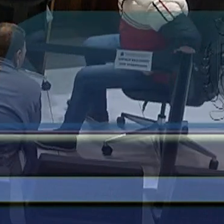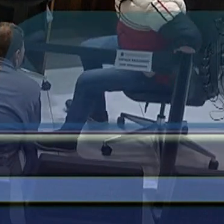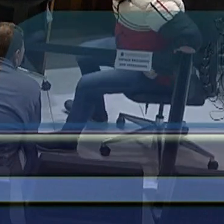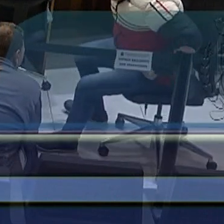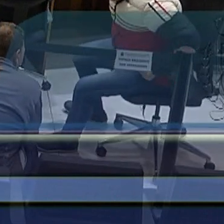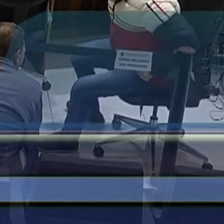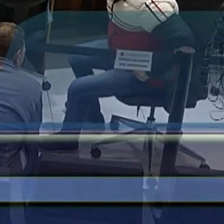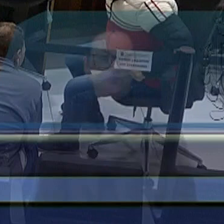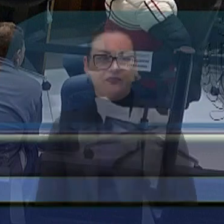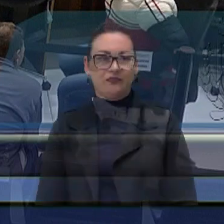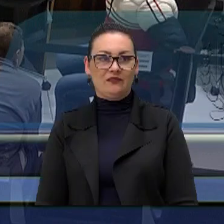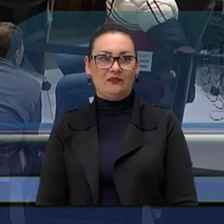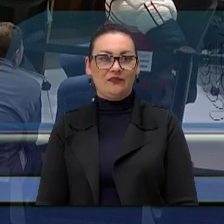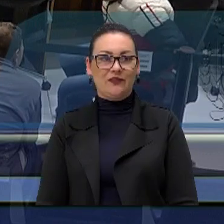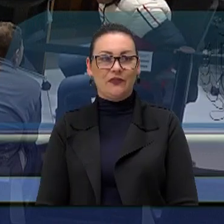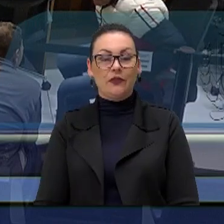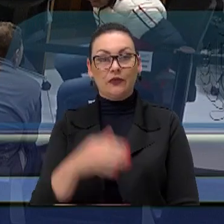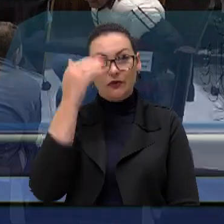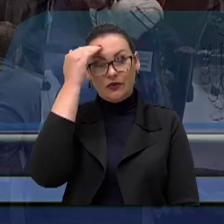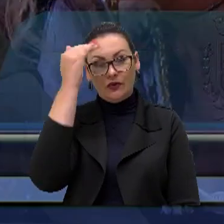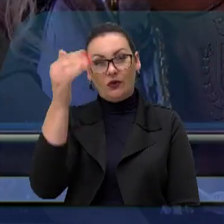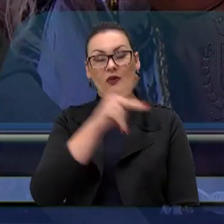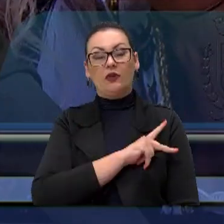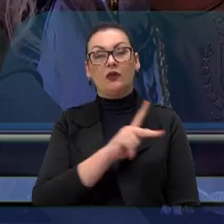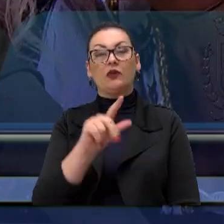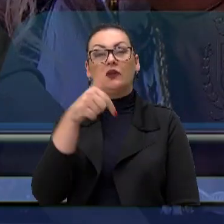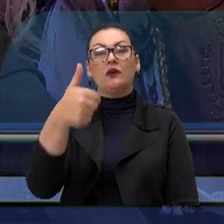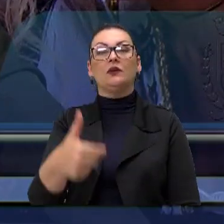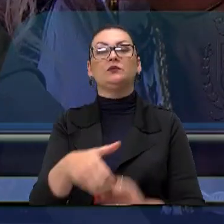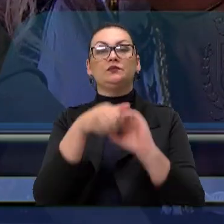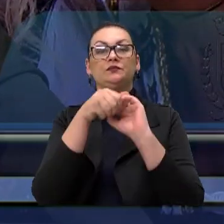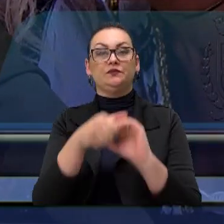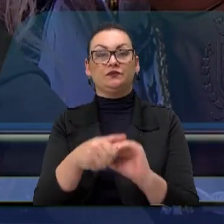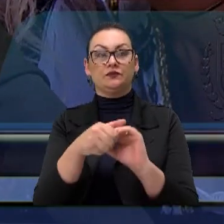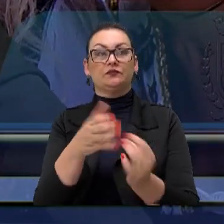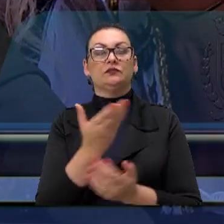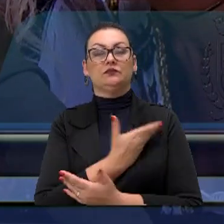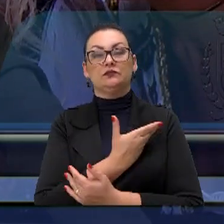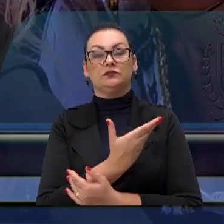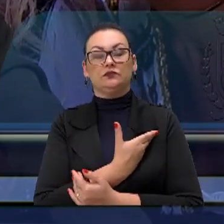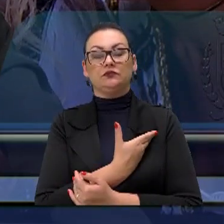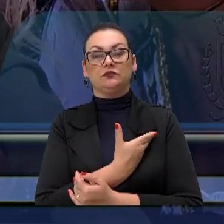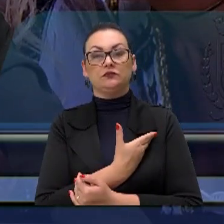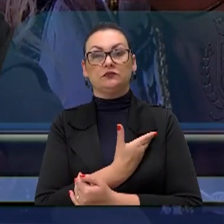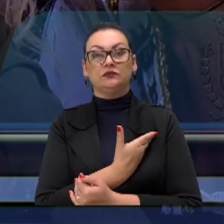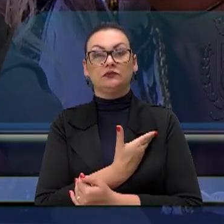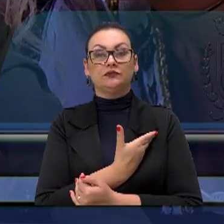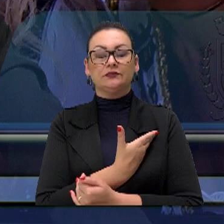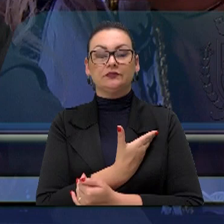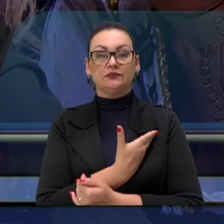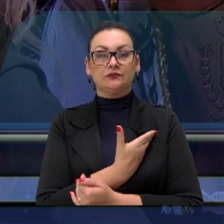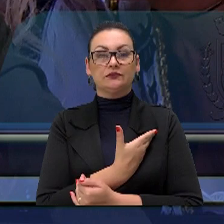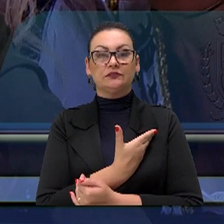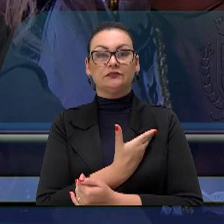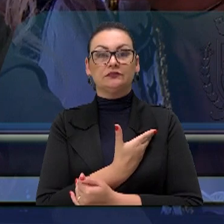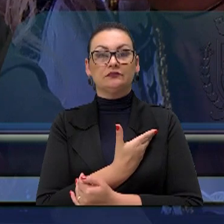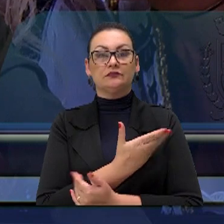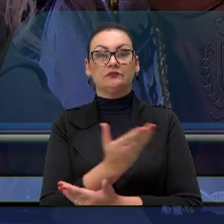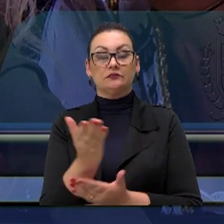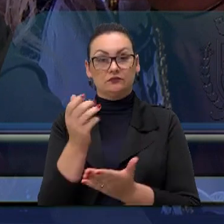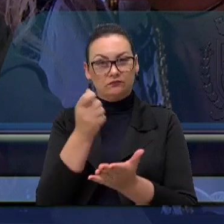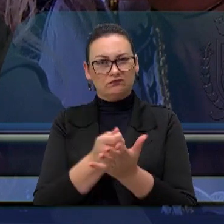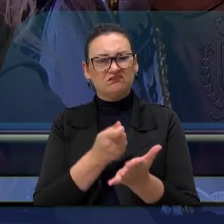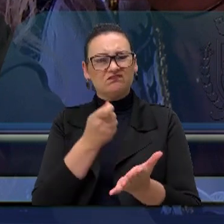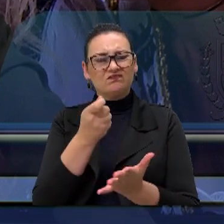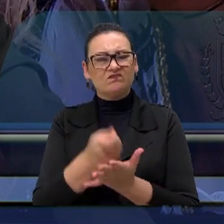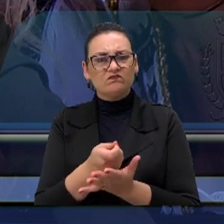Obrigada, senhora presidente. Mais uma vez, cumprimentar a esses nossos amigos aqui que estão